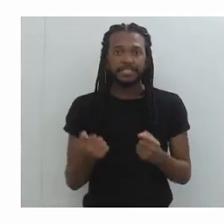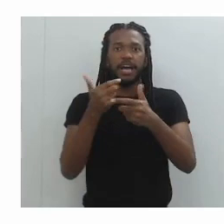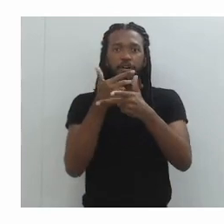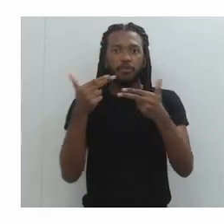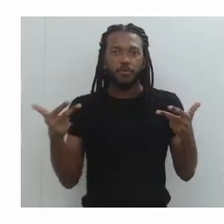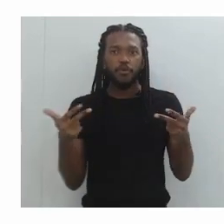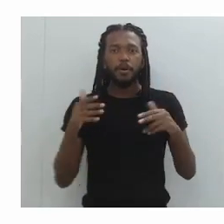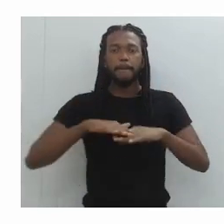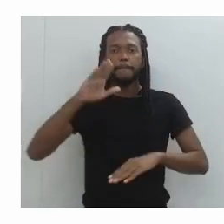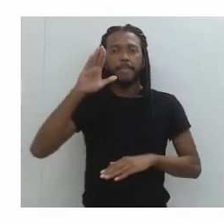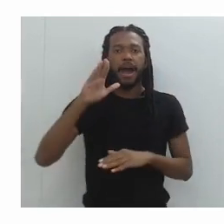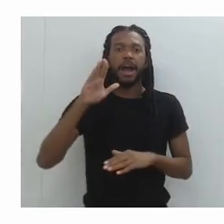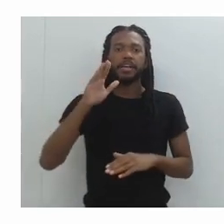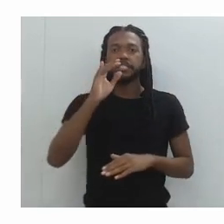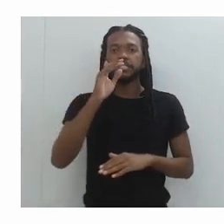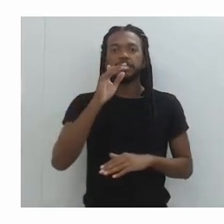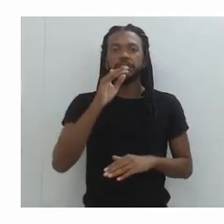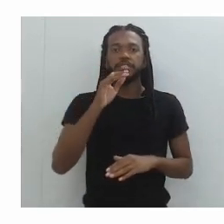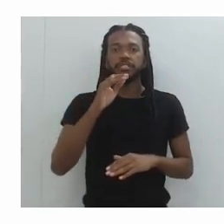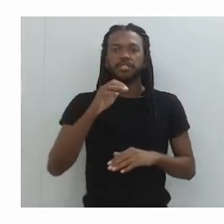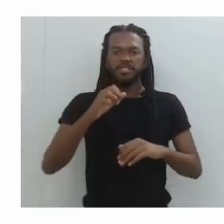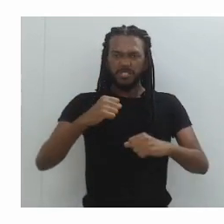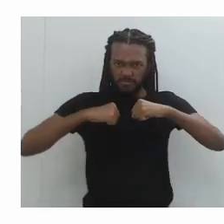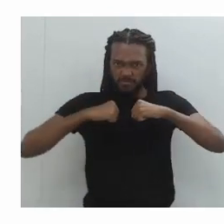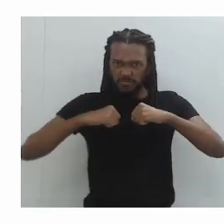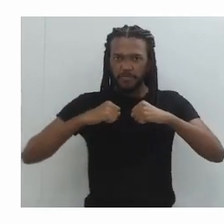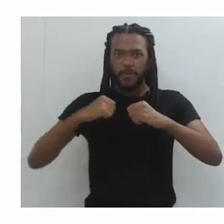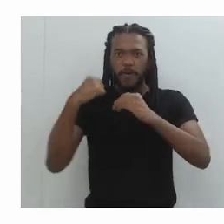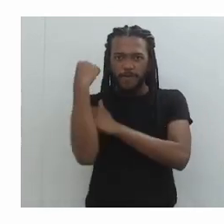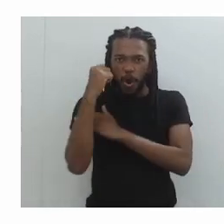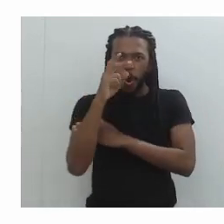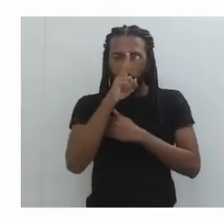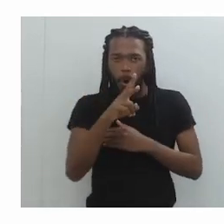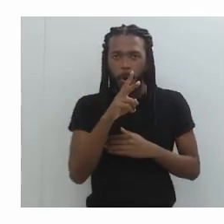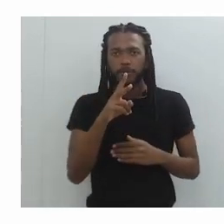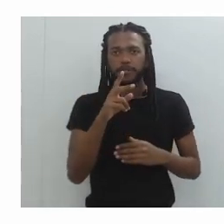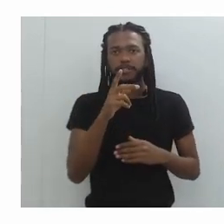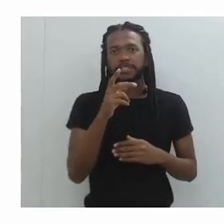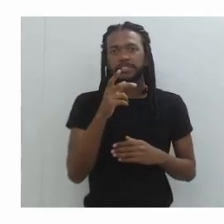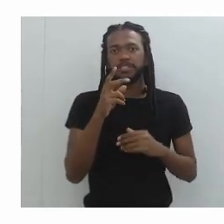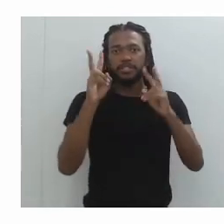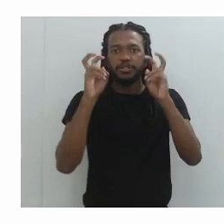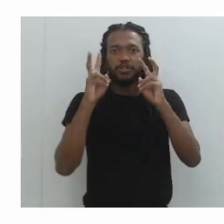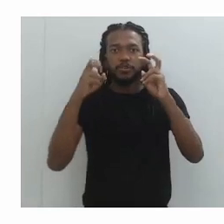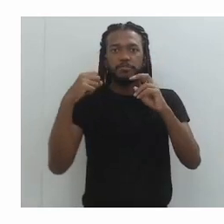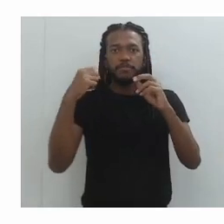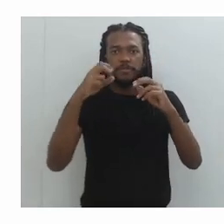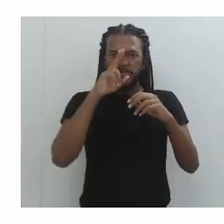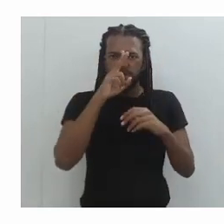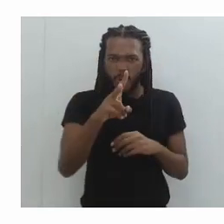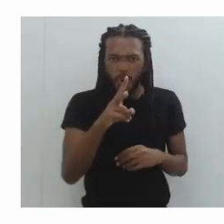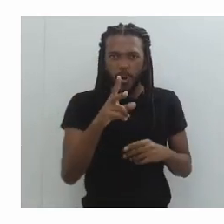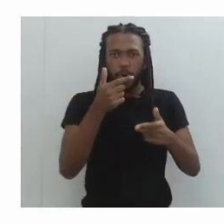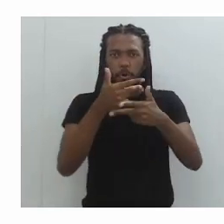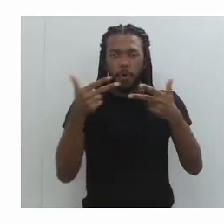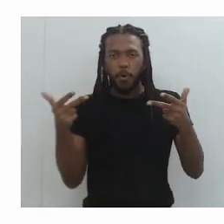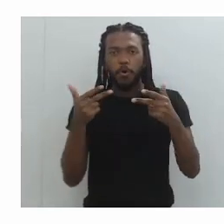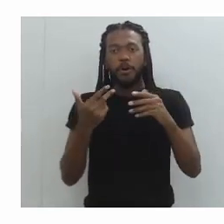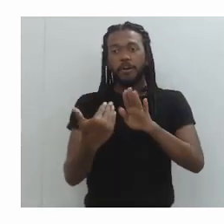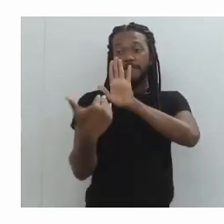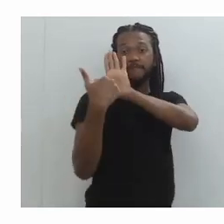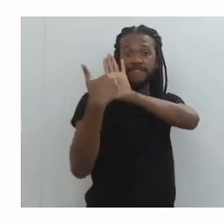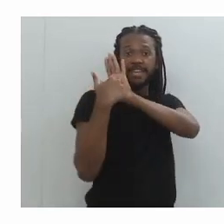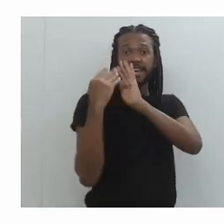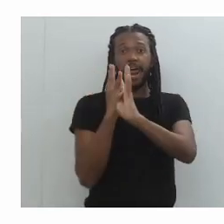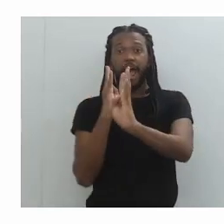que é mais, os mais brutais. Tem brutais quando eu estou falando em relação à força, tem mais força no